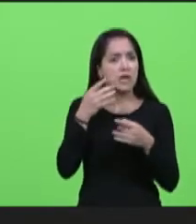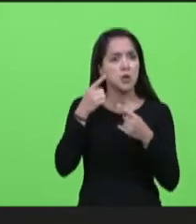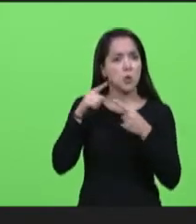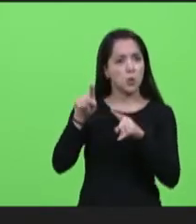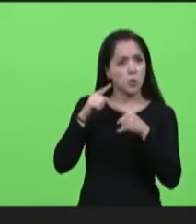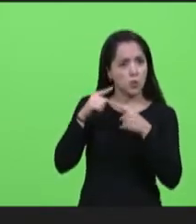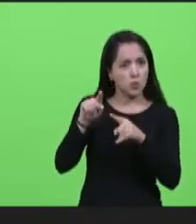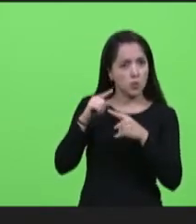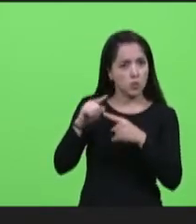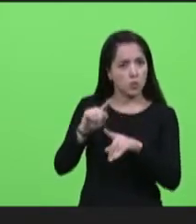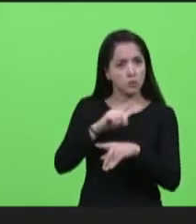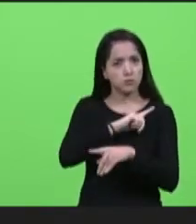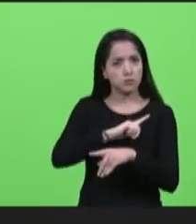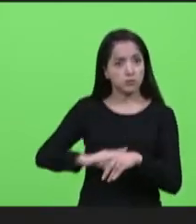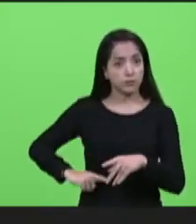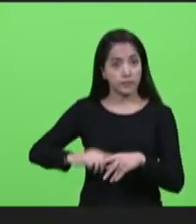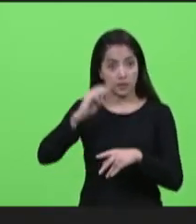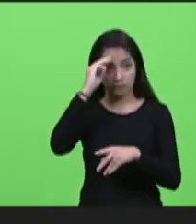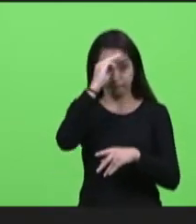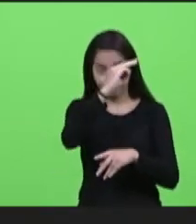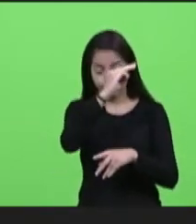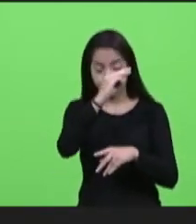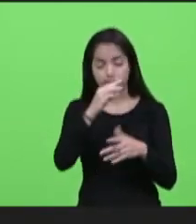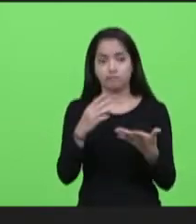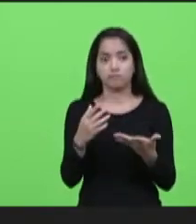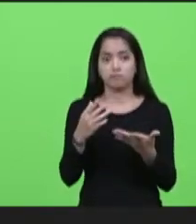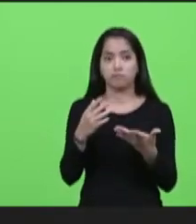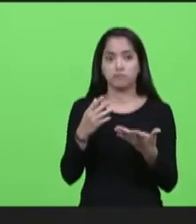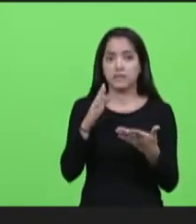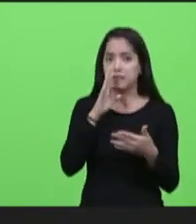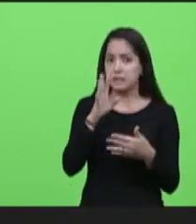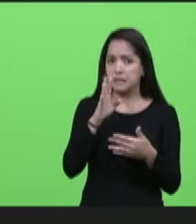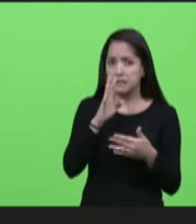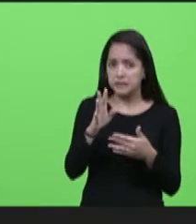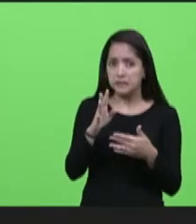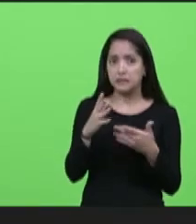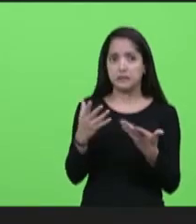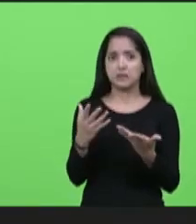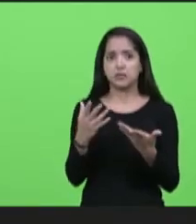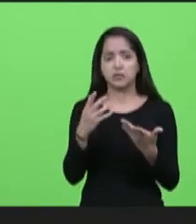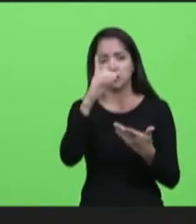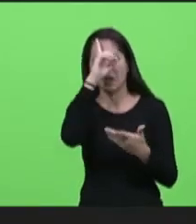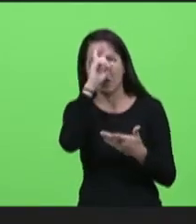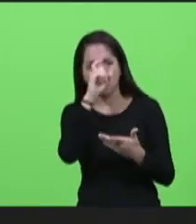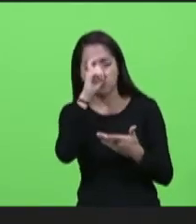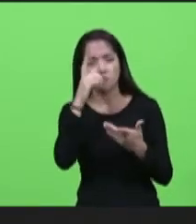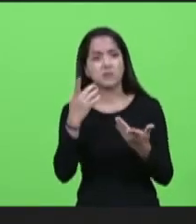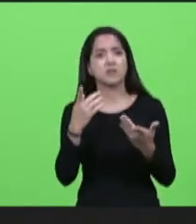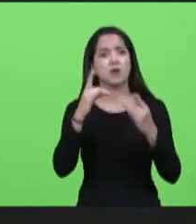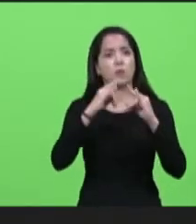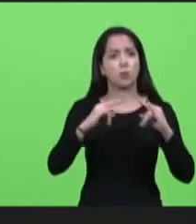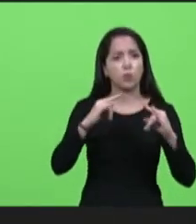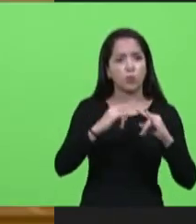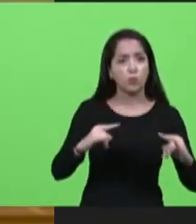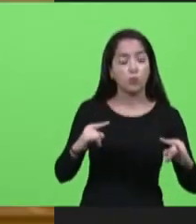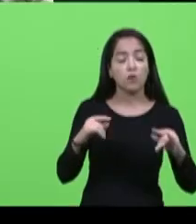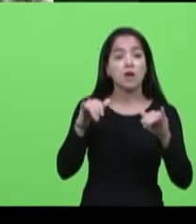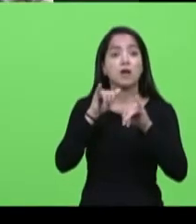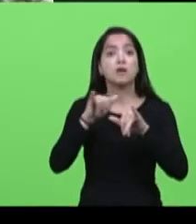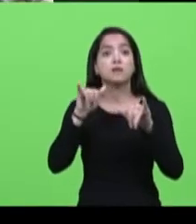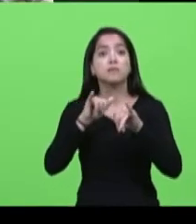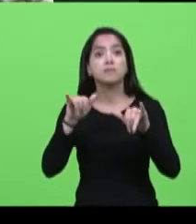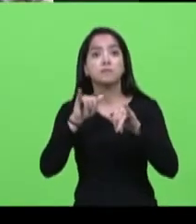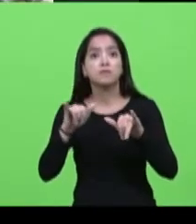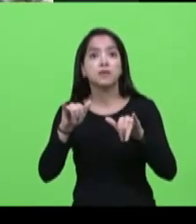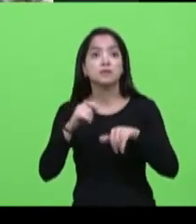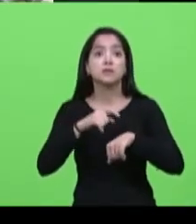Moisés. A vice-governadora fez duras críticas a esse plano de campanha, a imprensa responde, não é o momento